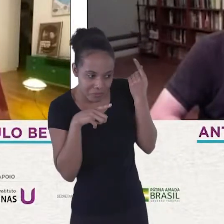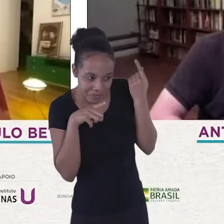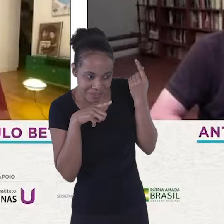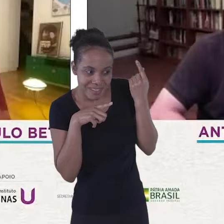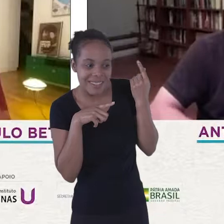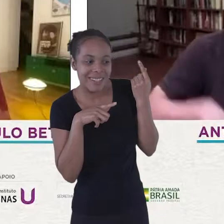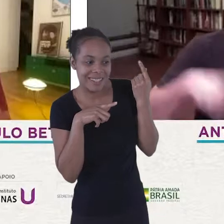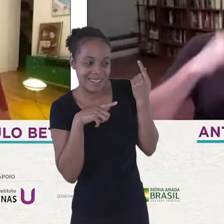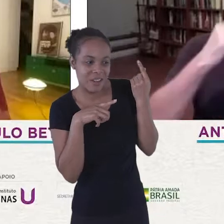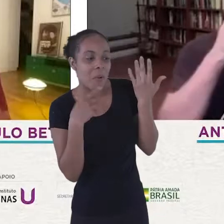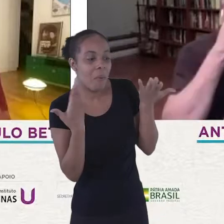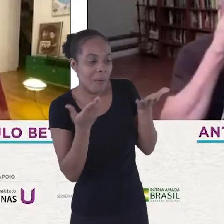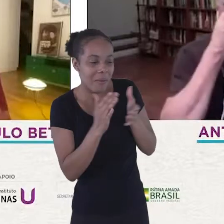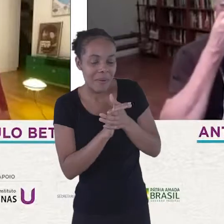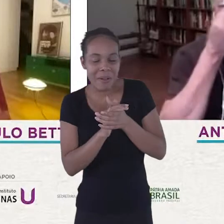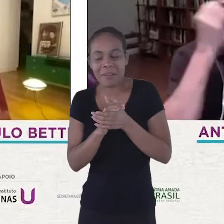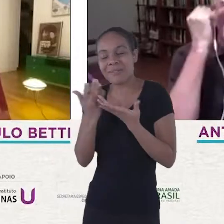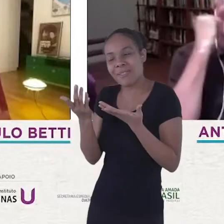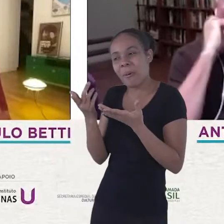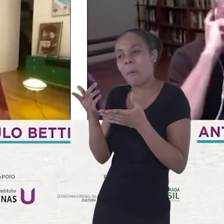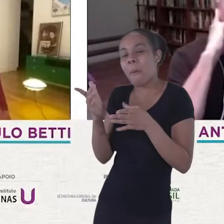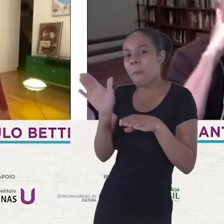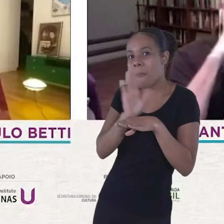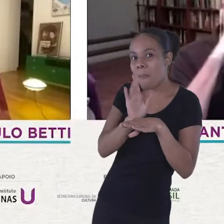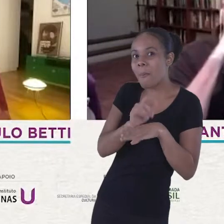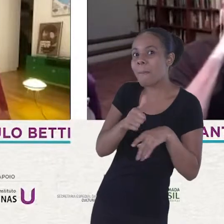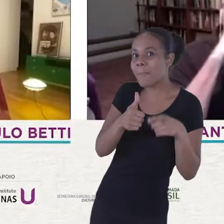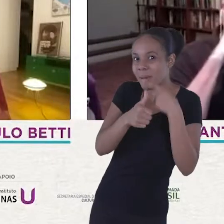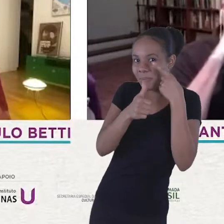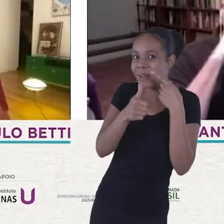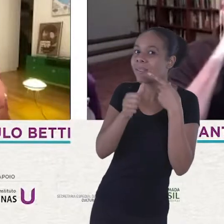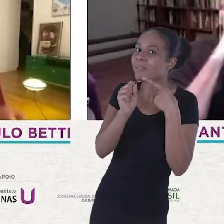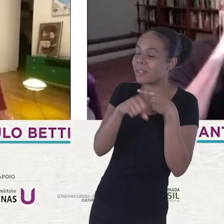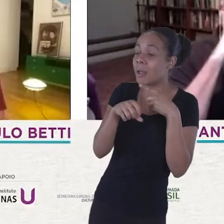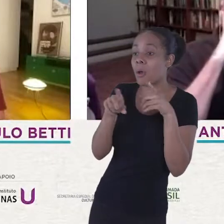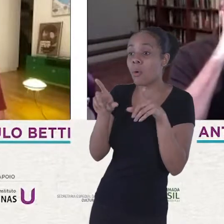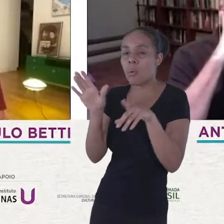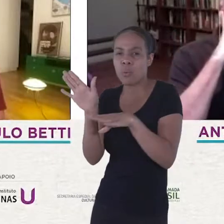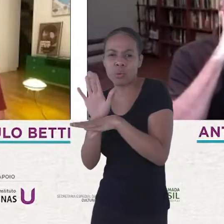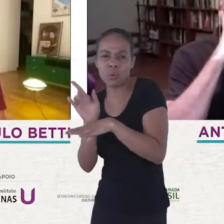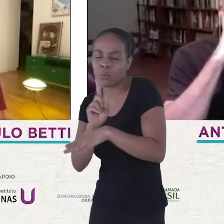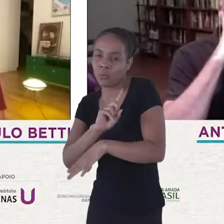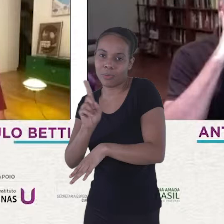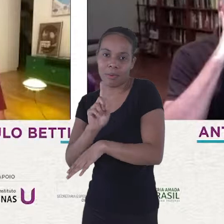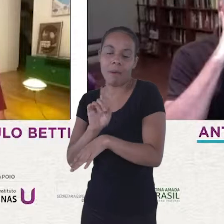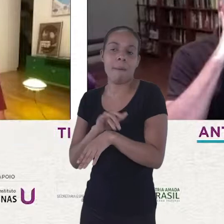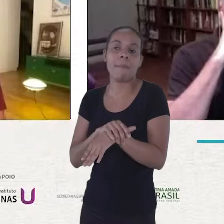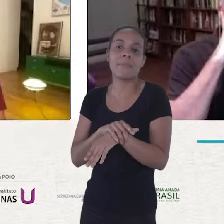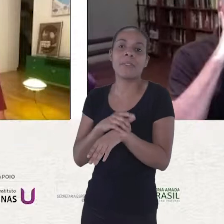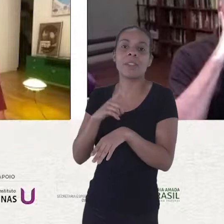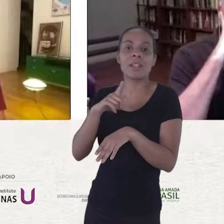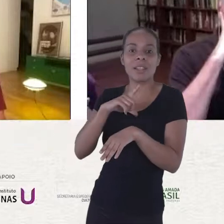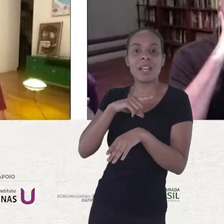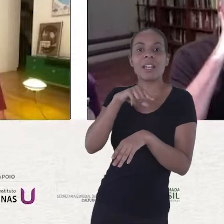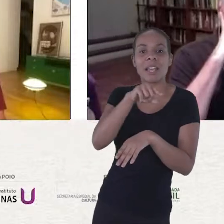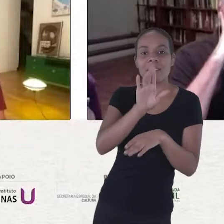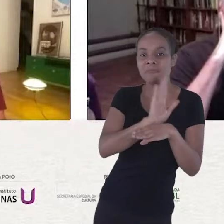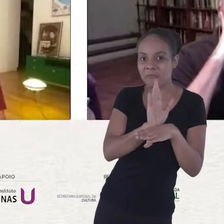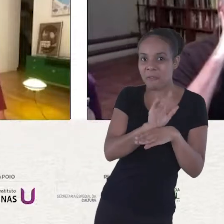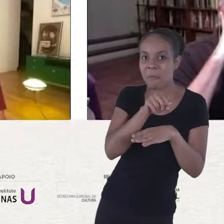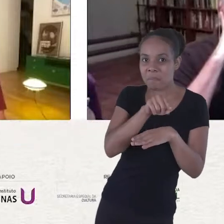podia, o segundo já não. O segundo eu fiz com o Reginaldo Farias, que era Pra Quem Fica Tchau, e foi proibido até 18